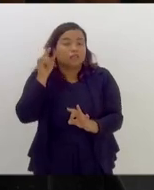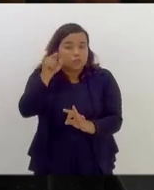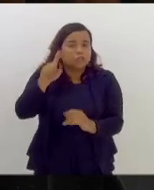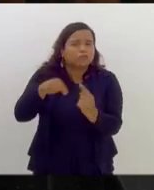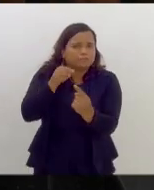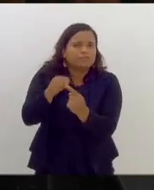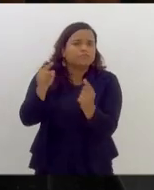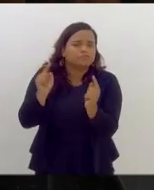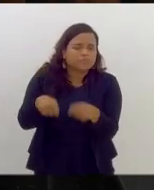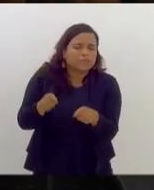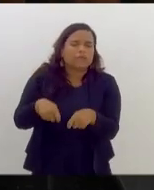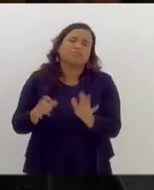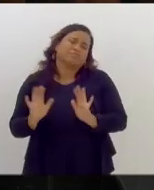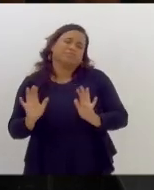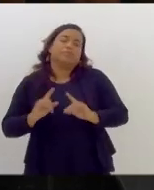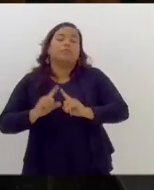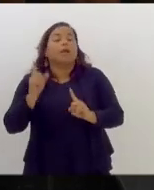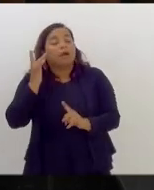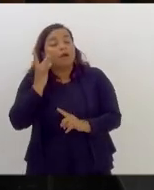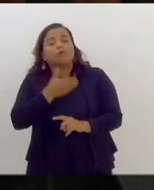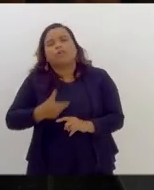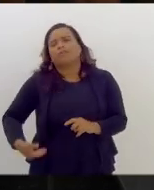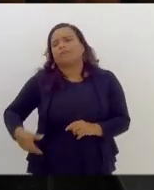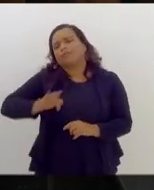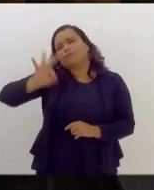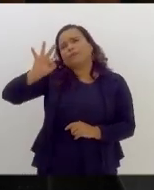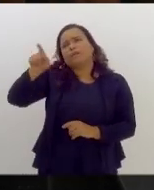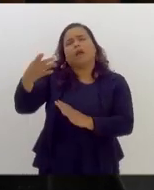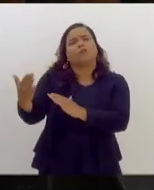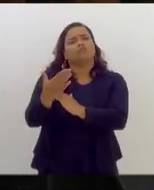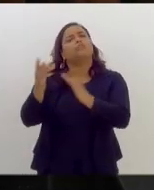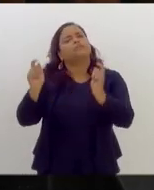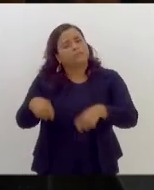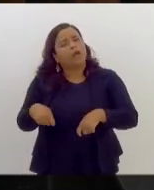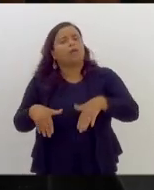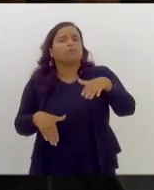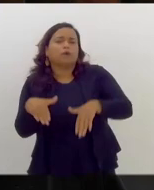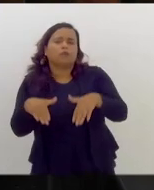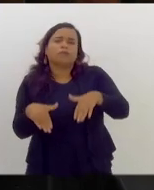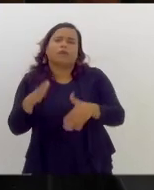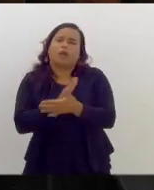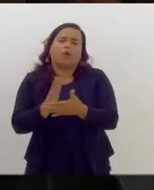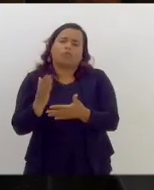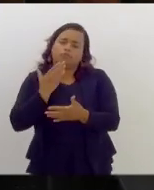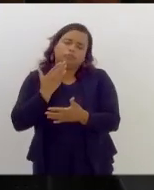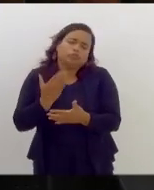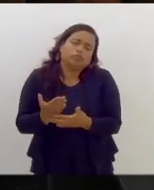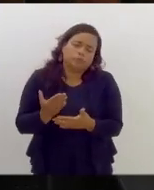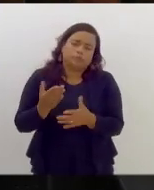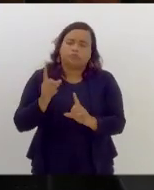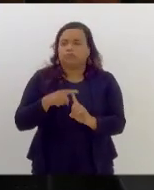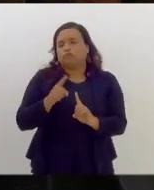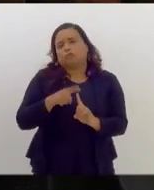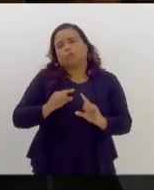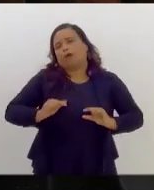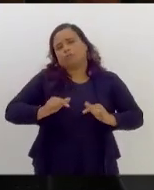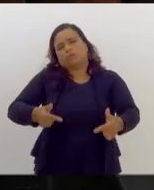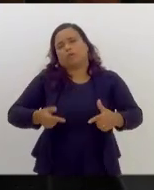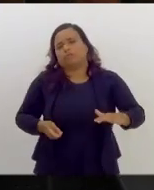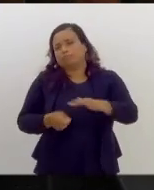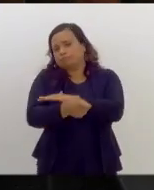sim que talvez o governo federal, Luiz Paulo, possa ter algum tipo de atuação para